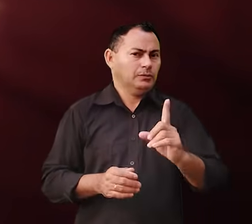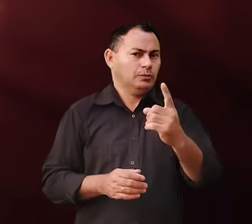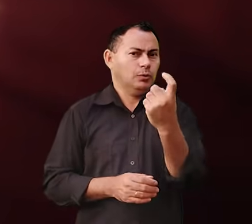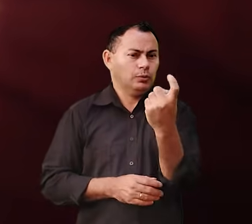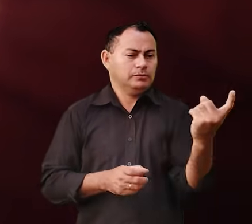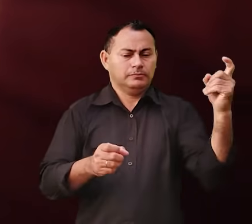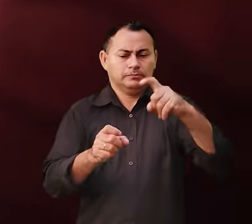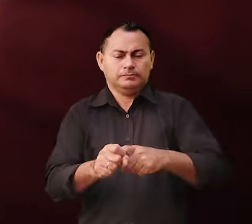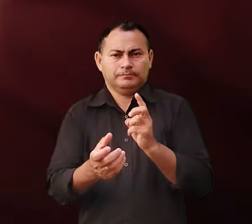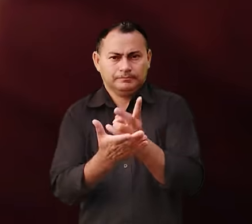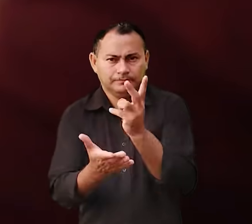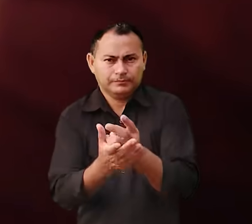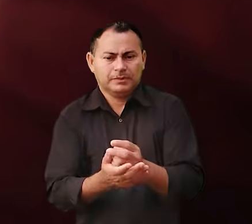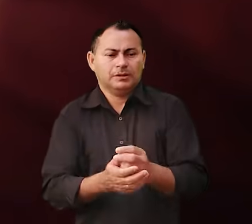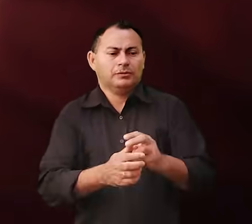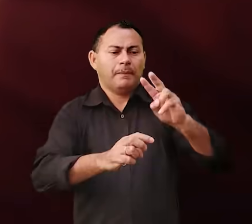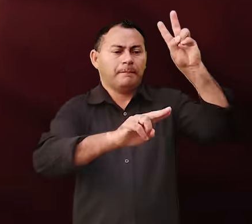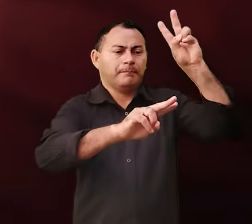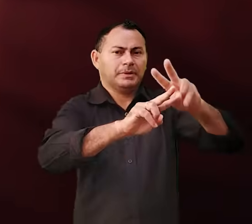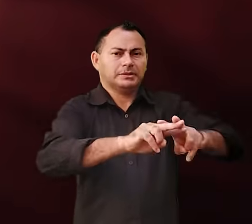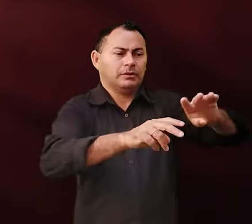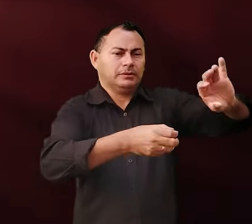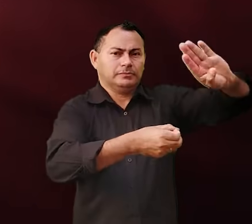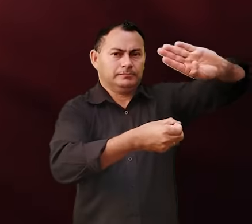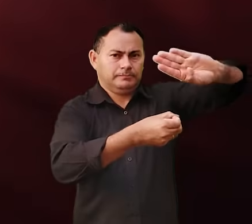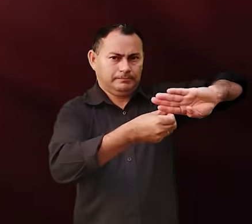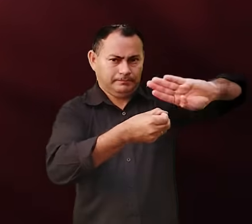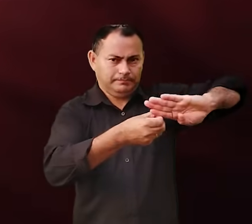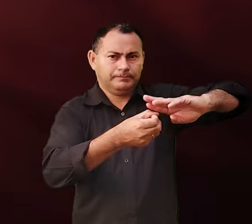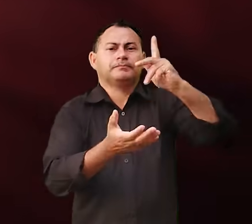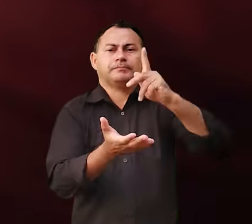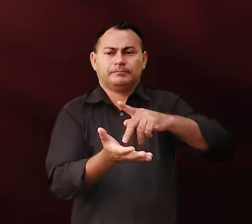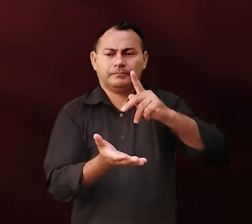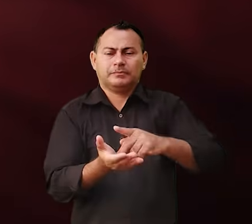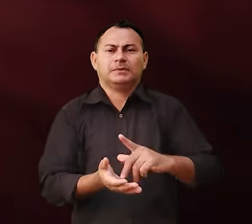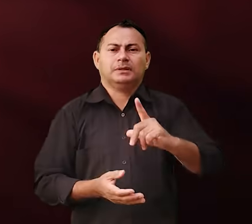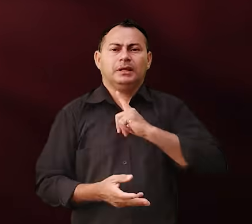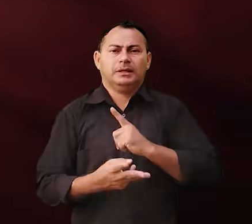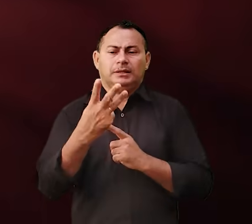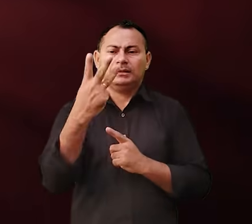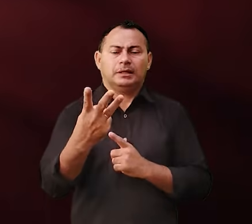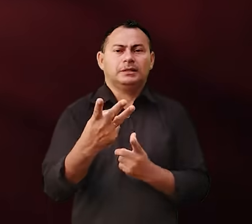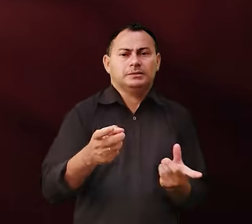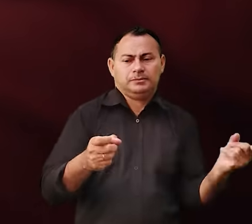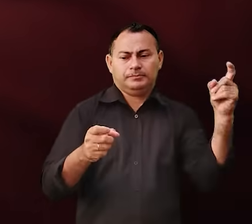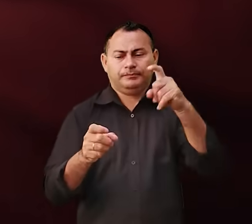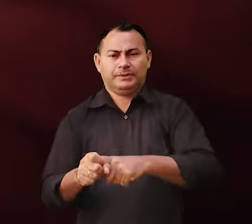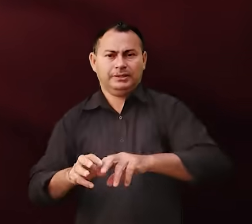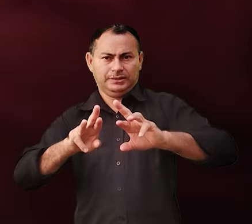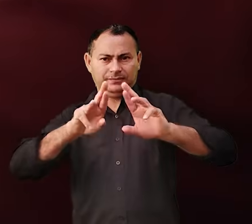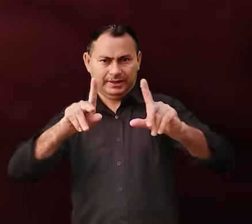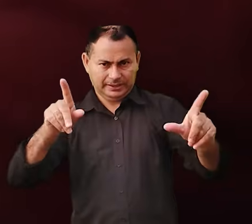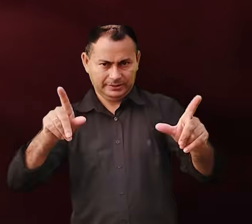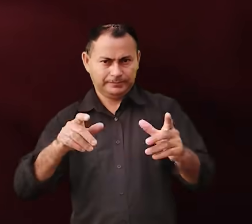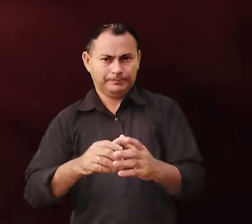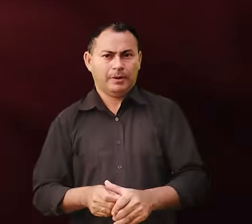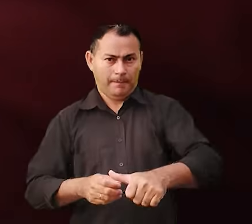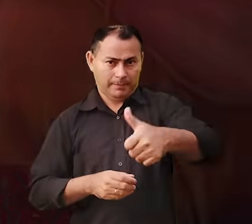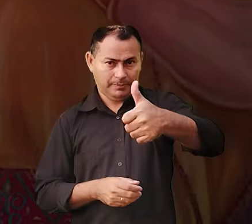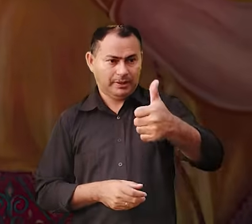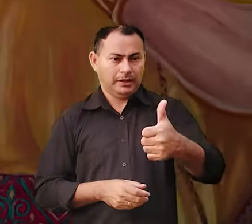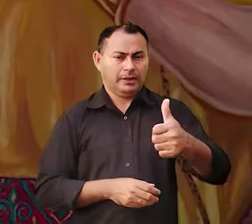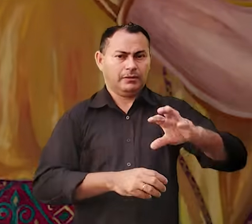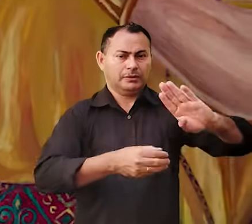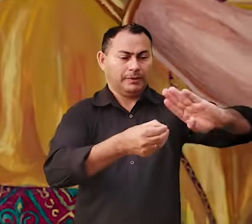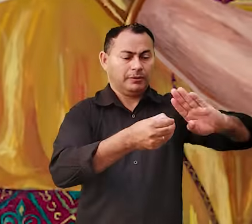apenas um retorno definitivo do exílio babilônico. Na verdade, houve 3 retornos diferentes.